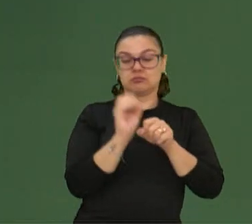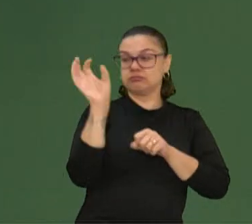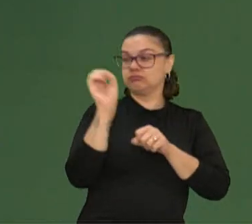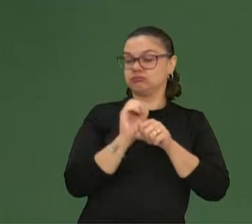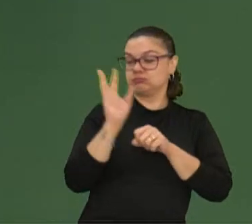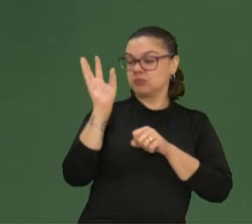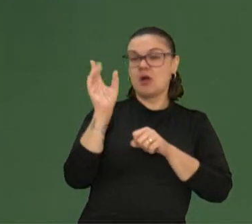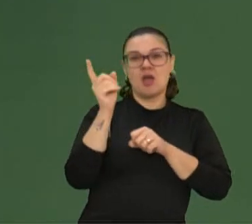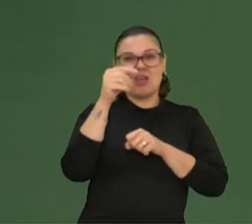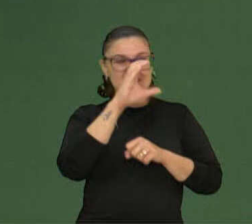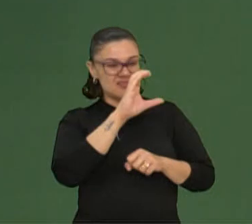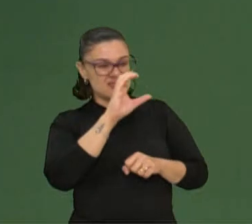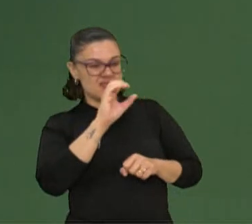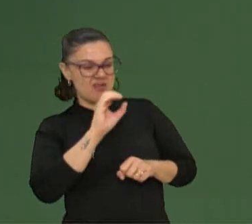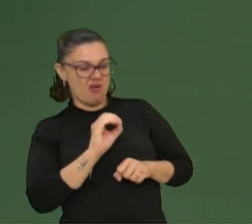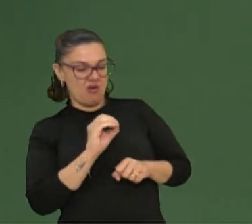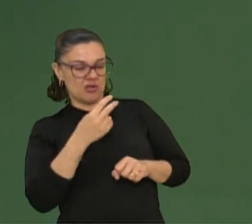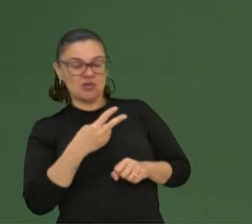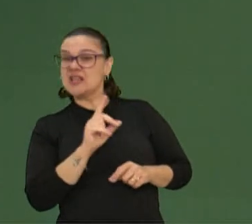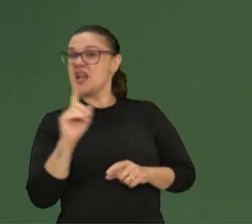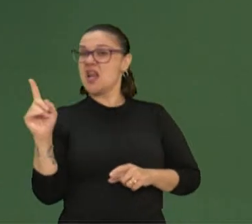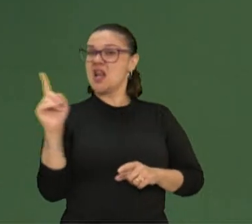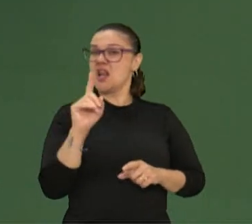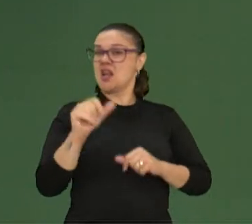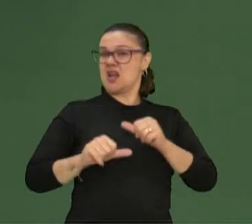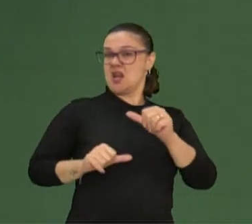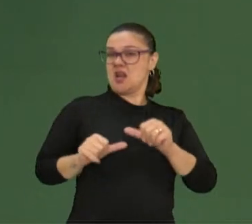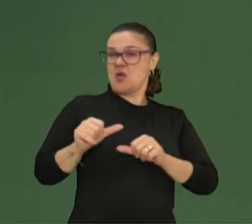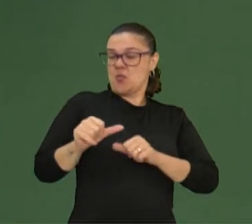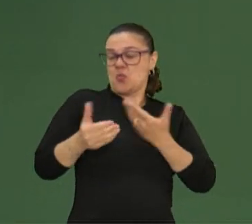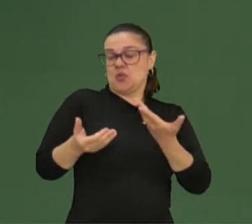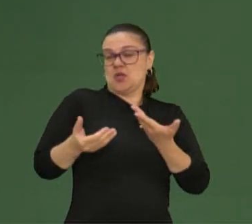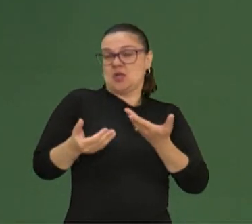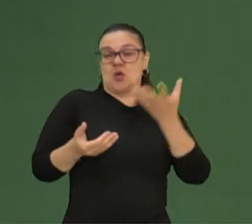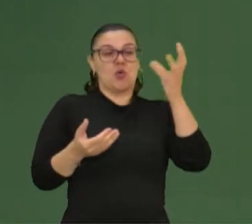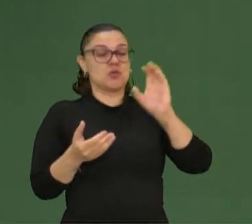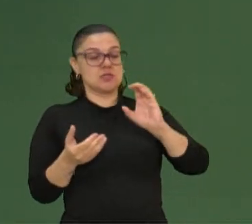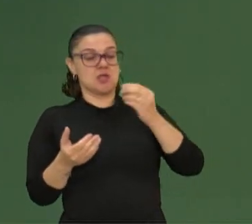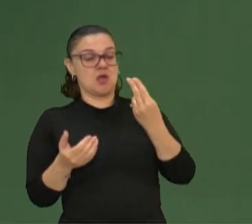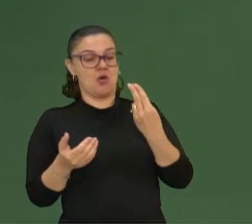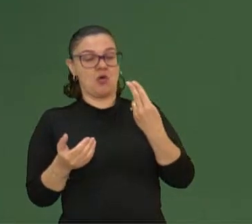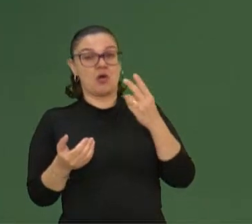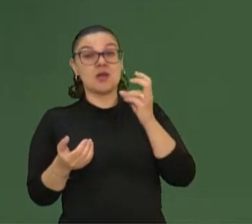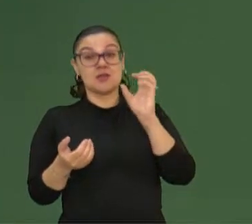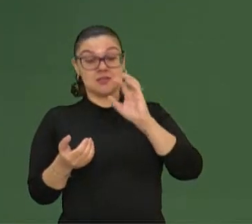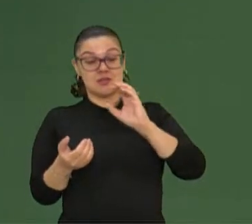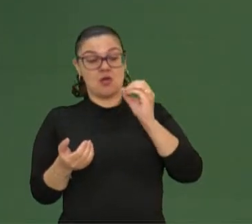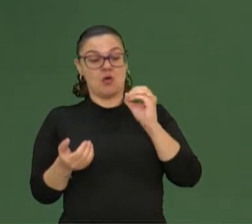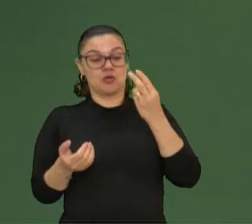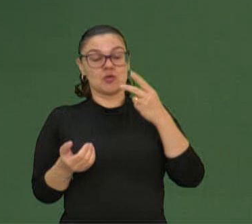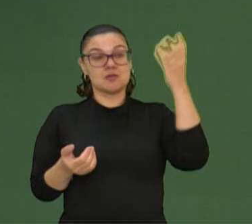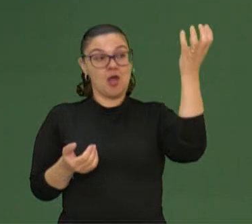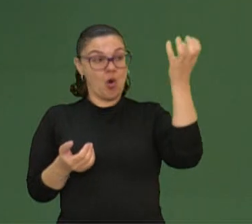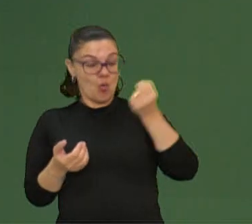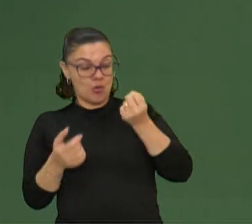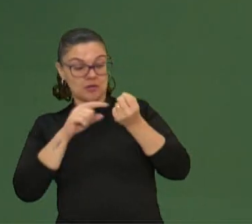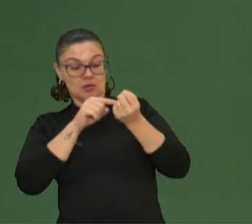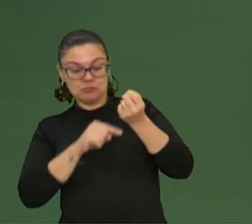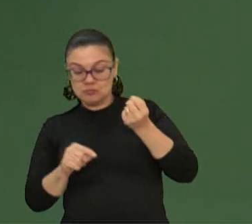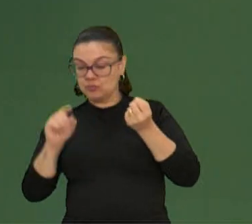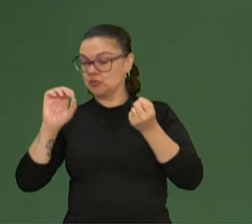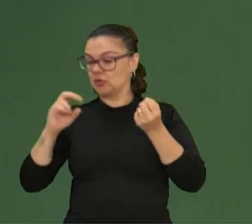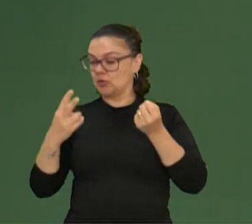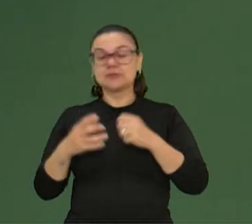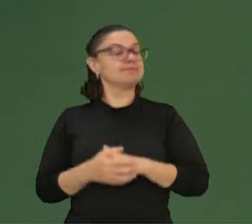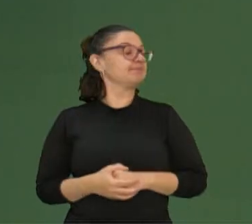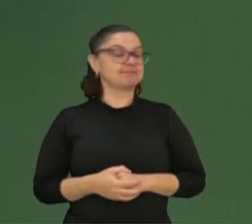gás carbônico. Porque a ideia é essa, né? Bom, CO2, então o O2 vem daqui. Como é que ele descobriu? Ele analisou a